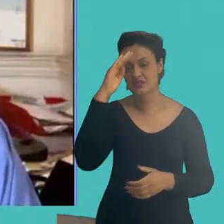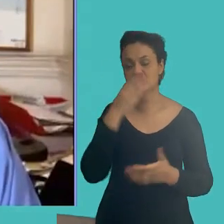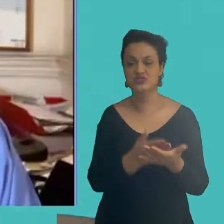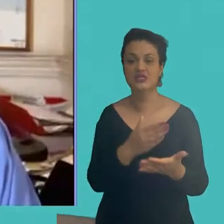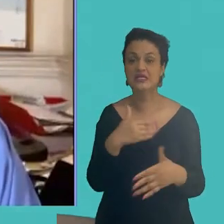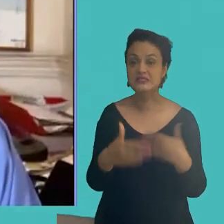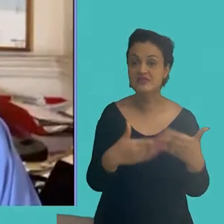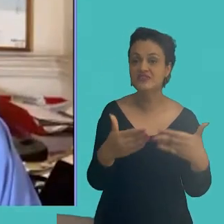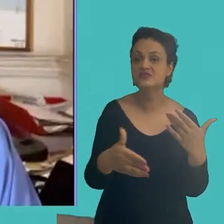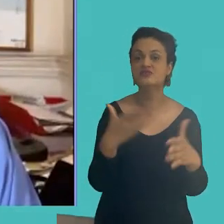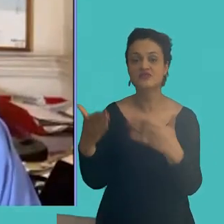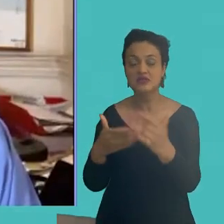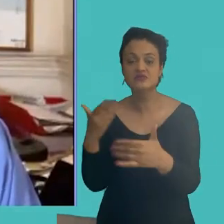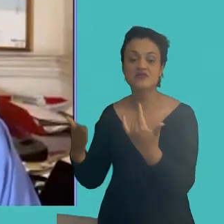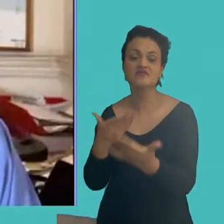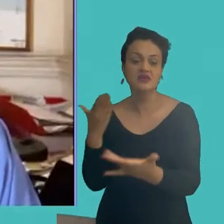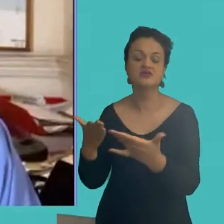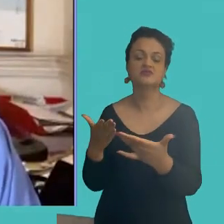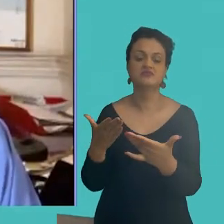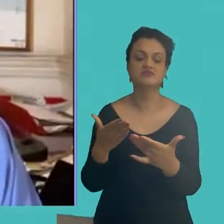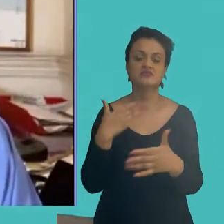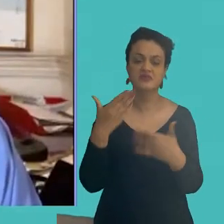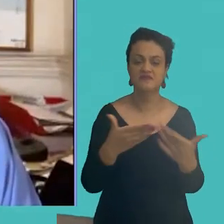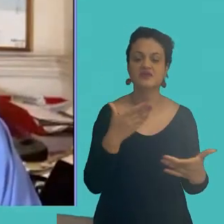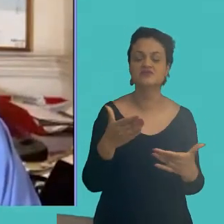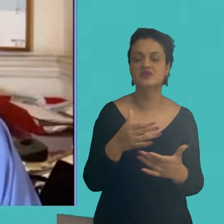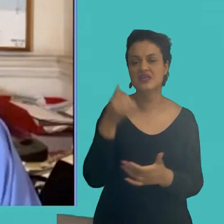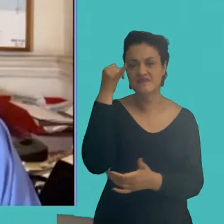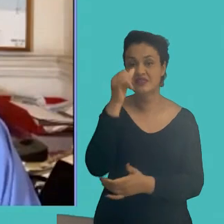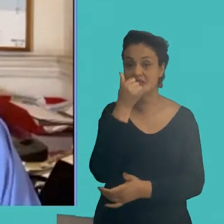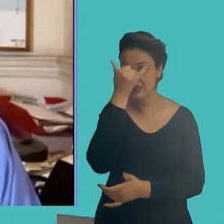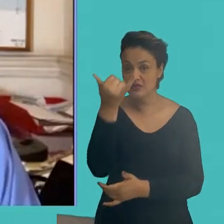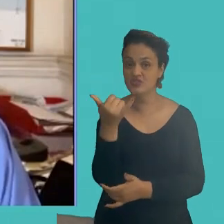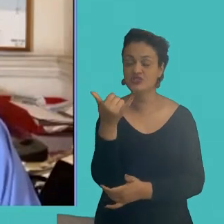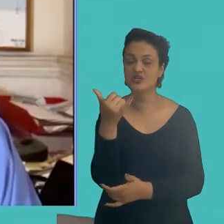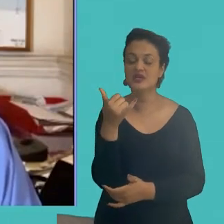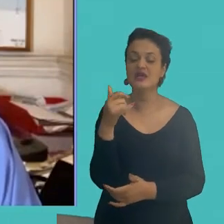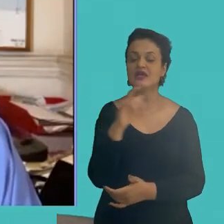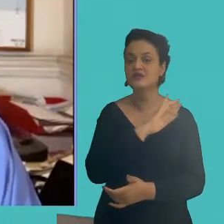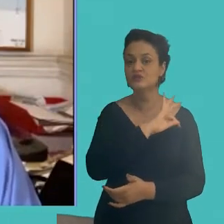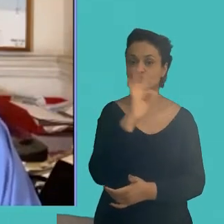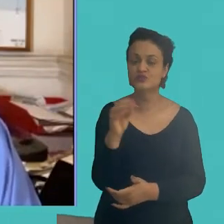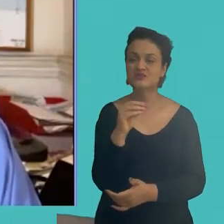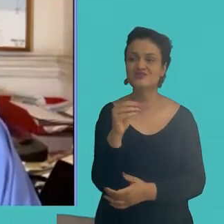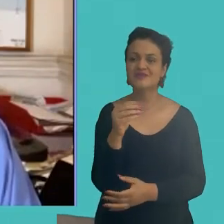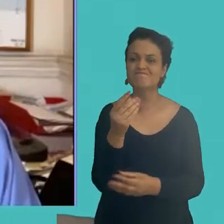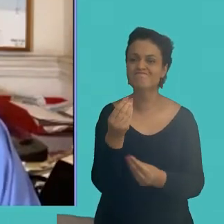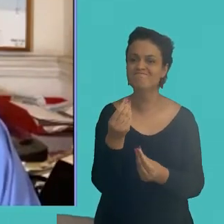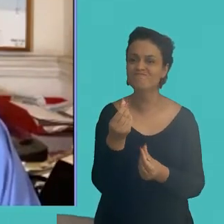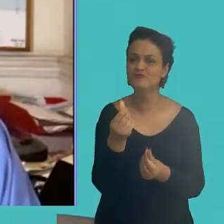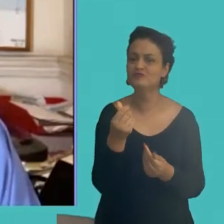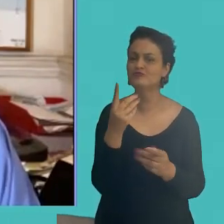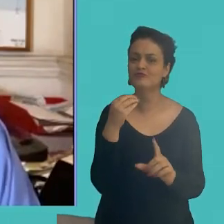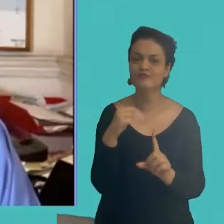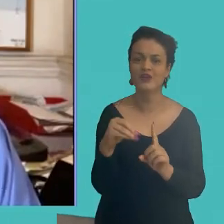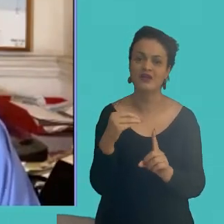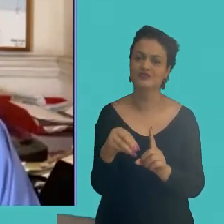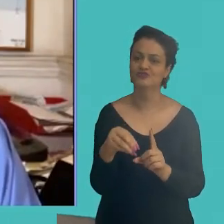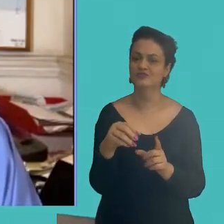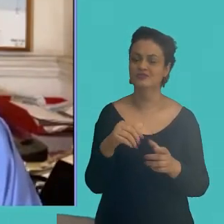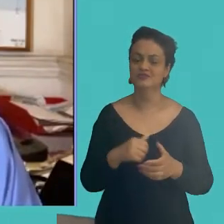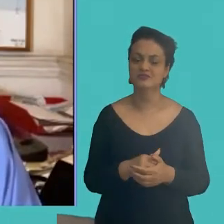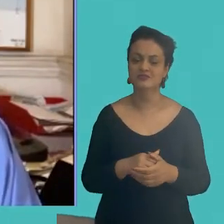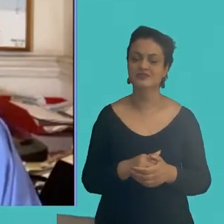dados e inevitabilidade da tragédia significa que tudo isso é muito frágil, tudo isso é muito